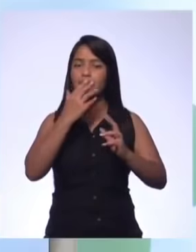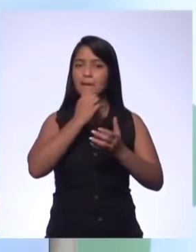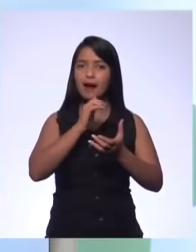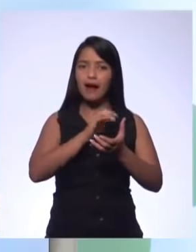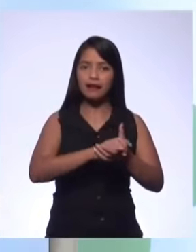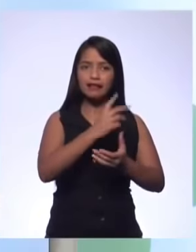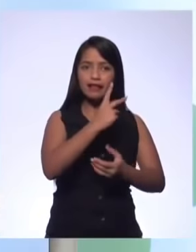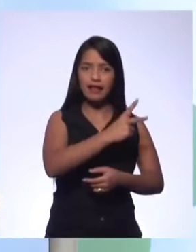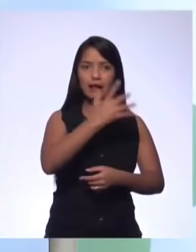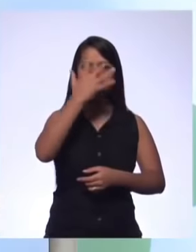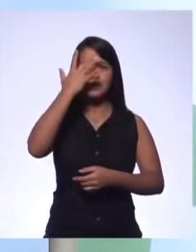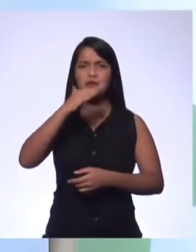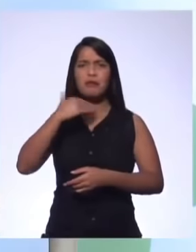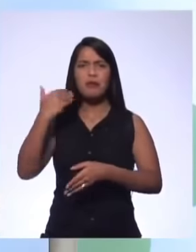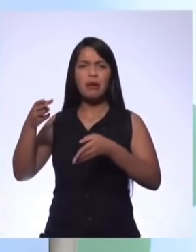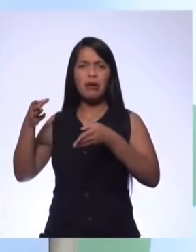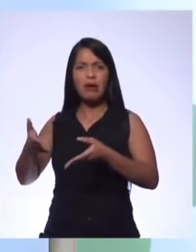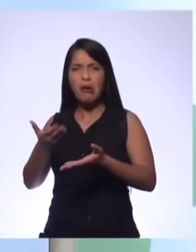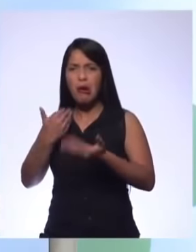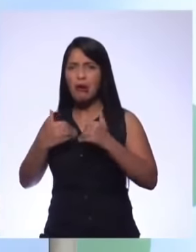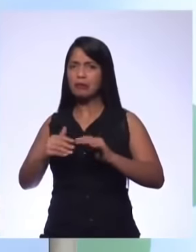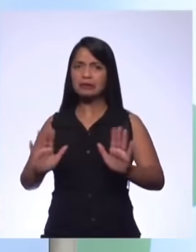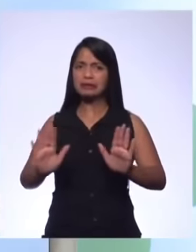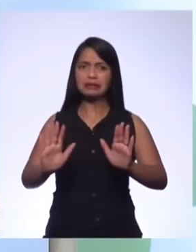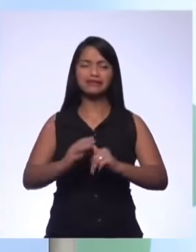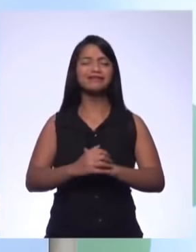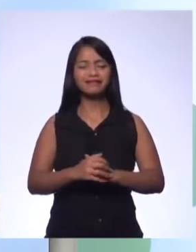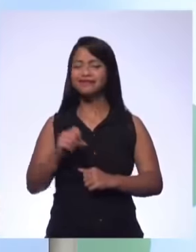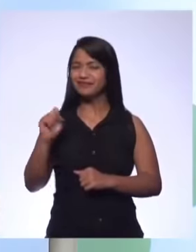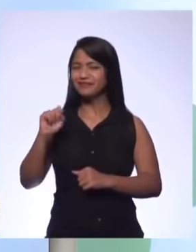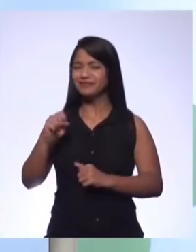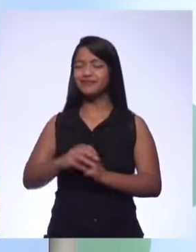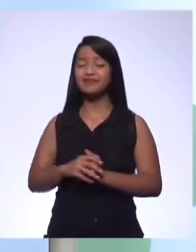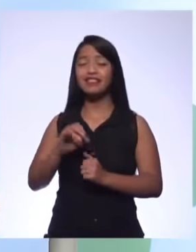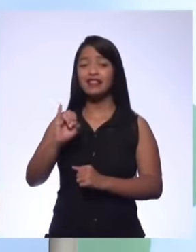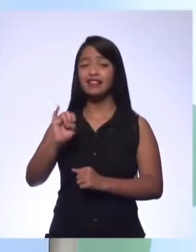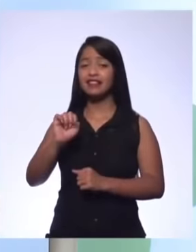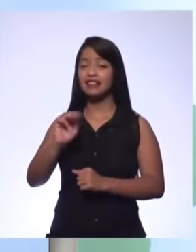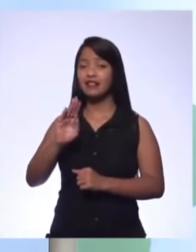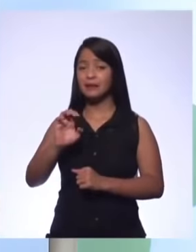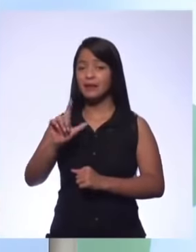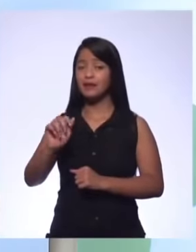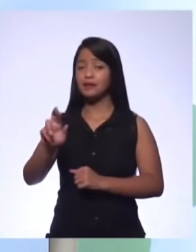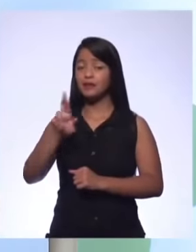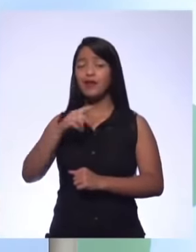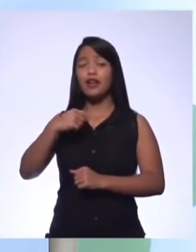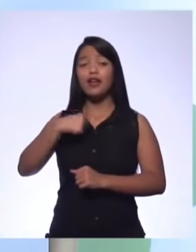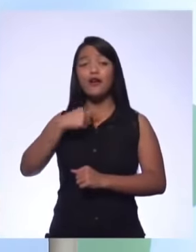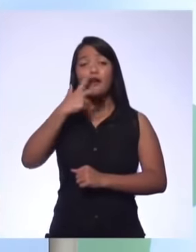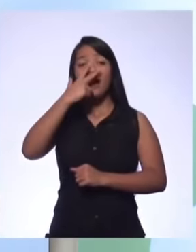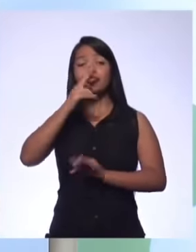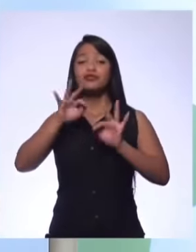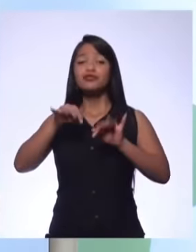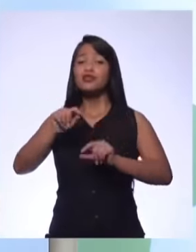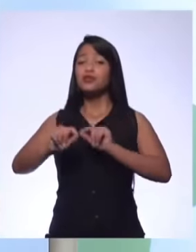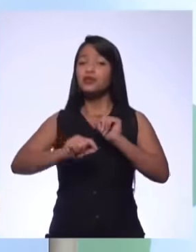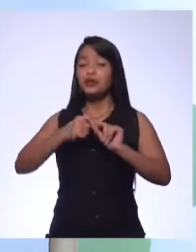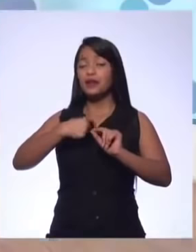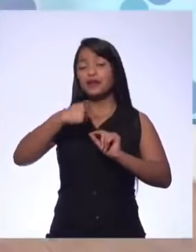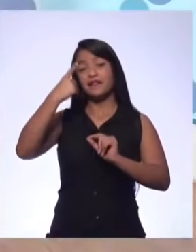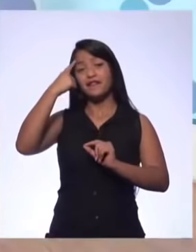Sim. Bom, a Isabela disse assim, a hipótese que eu levantei foi completamente diferente, mas eu já sabia o final.